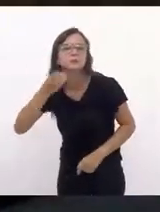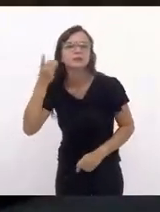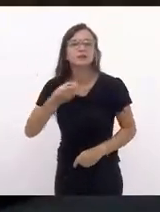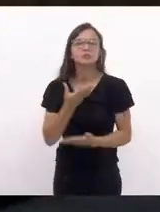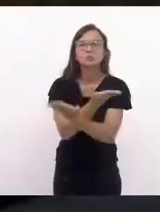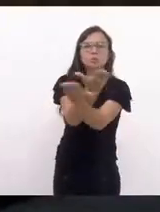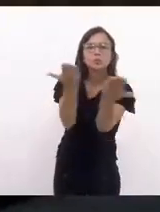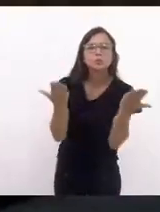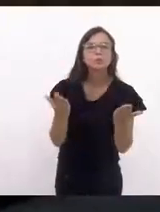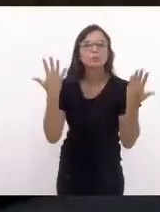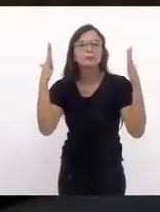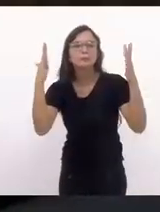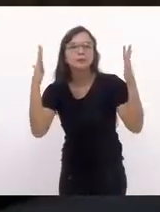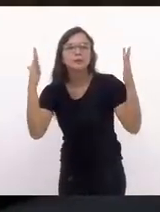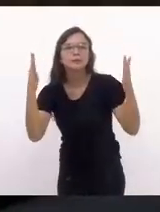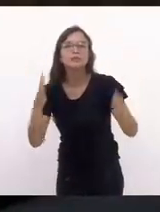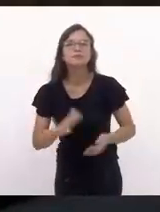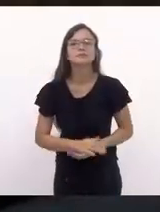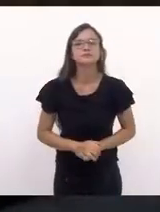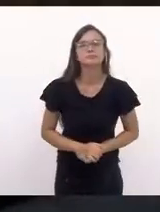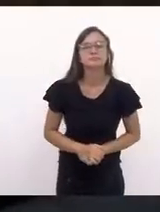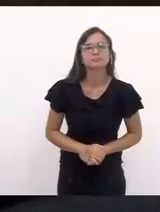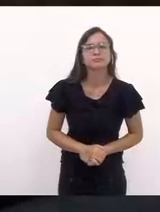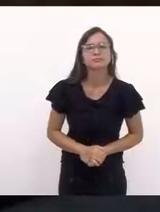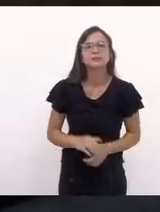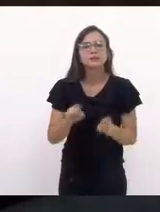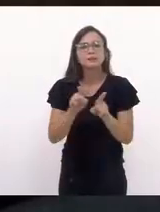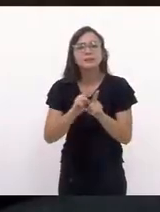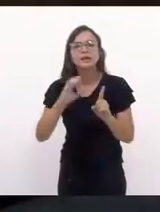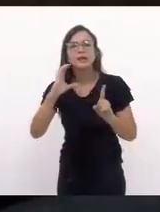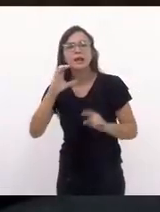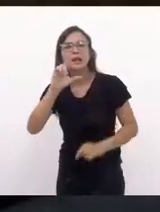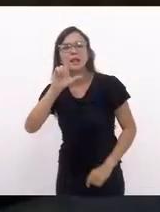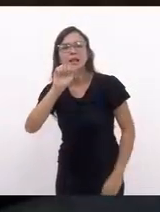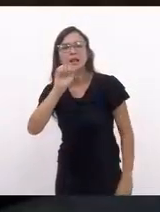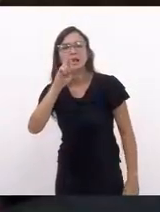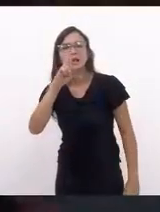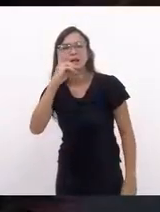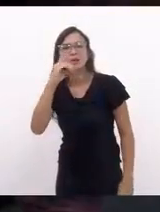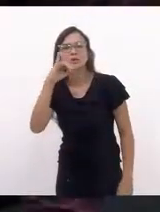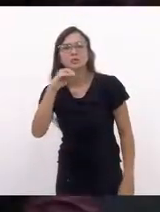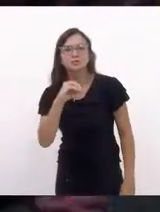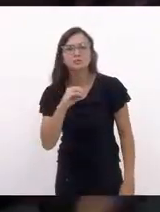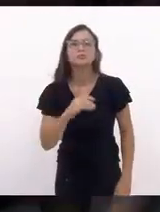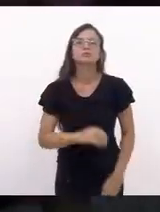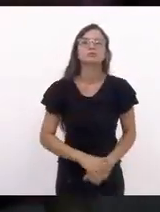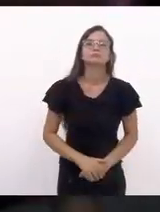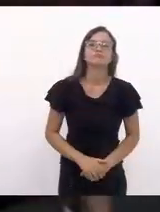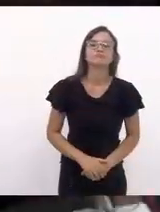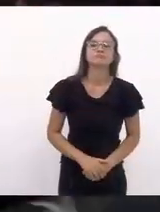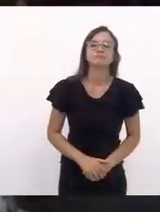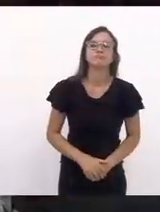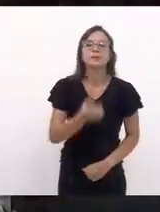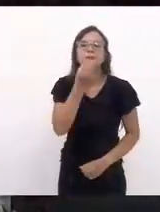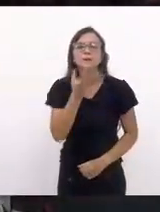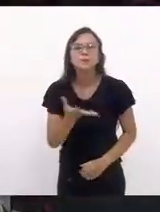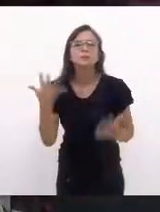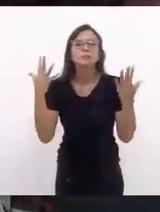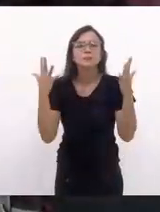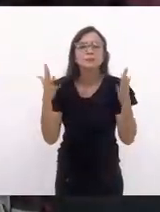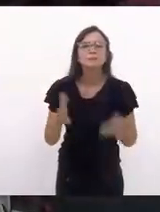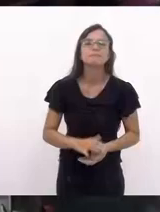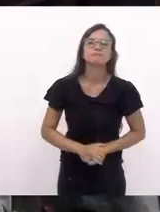ao Governador Cláudio cacho sim porque deixou Também deixou a base do governo acho que é importante a gente fizesse